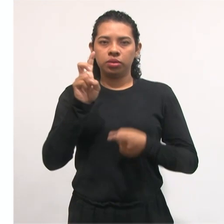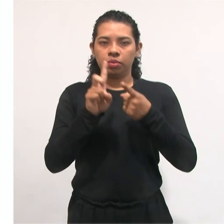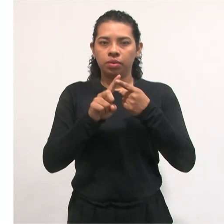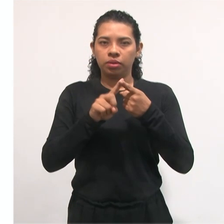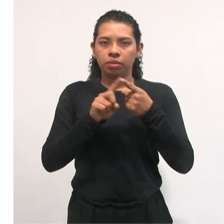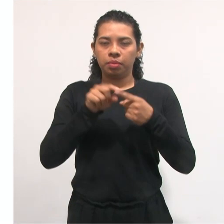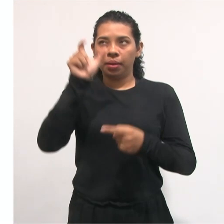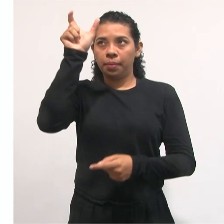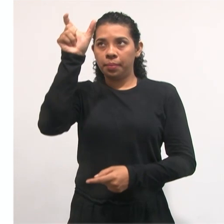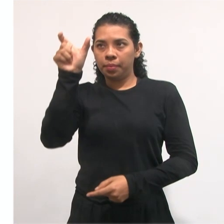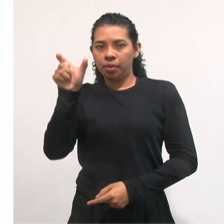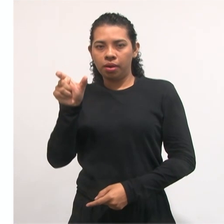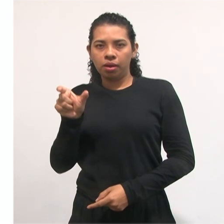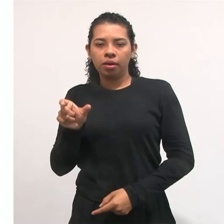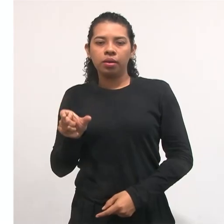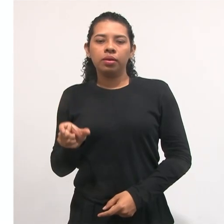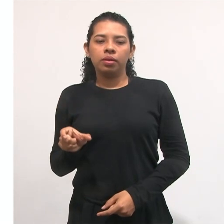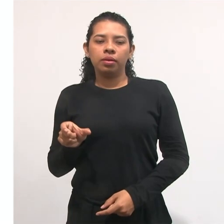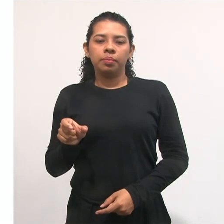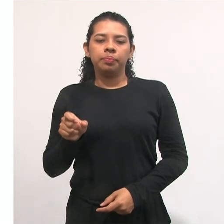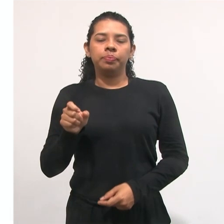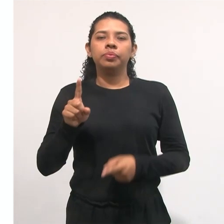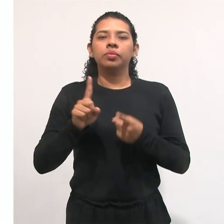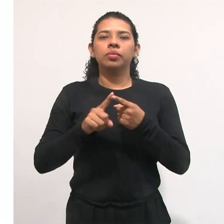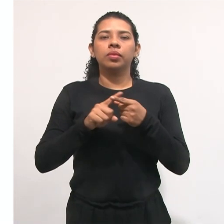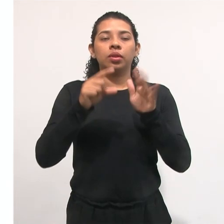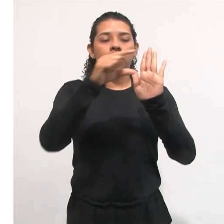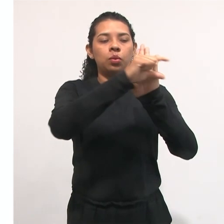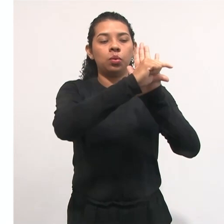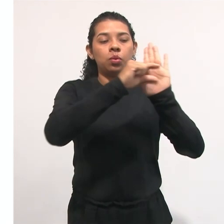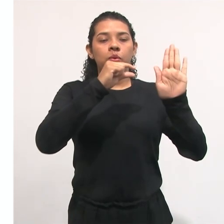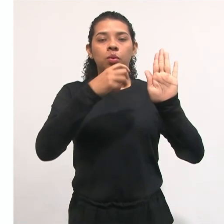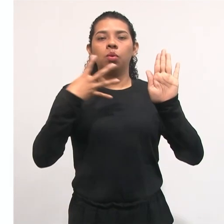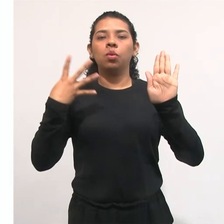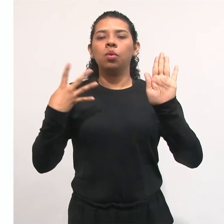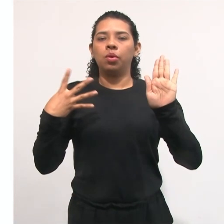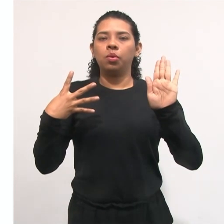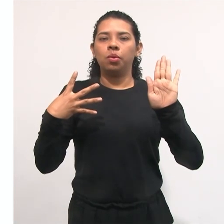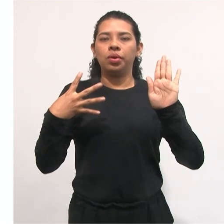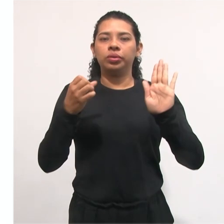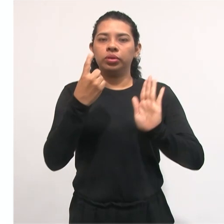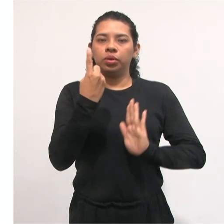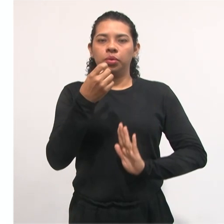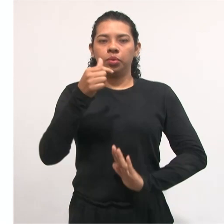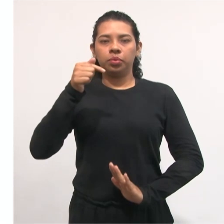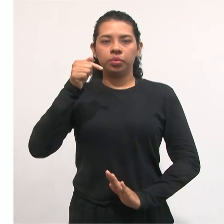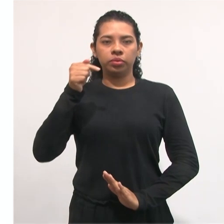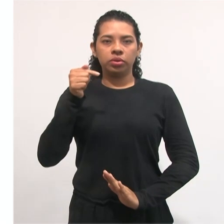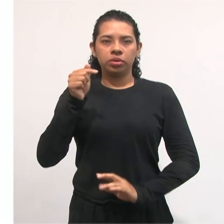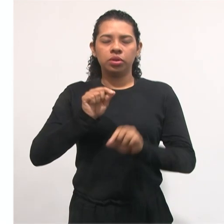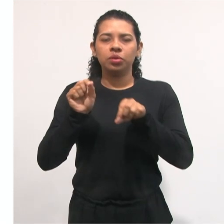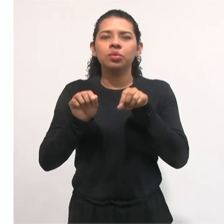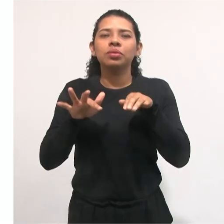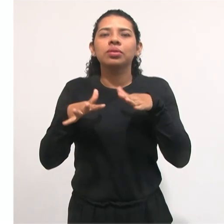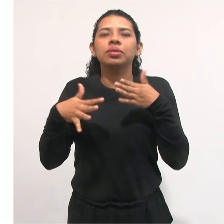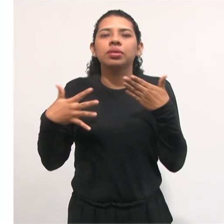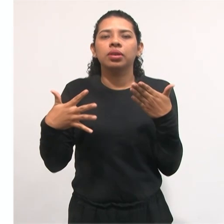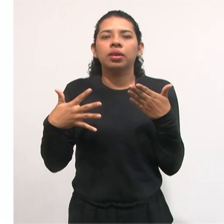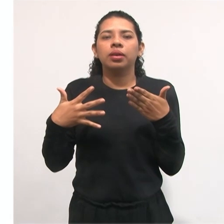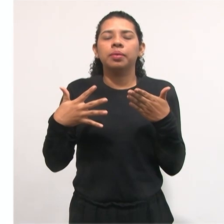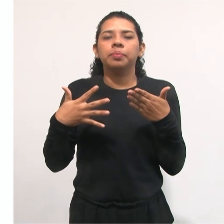ela vai acumulando. Então, por exemplo, vou pegar aqui a quarta classe. Vou pegar aqui a quarta classe,